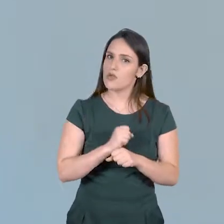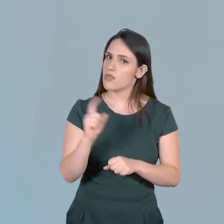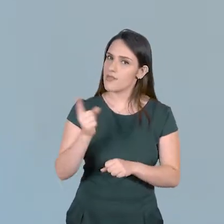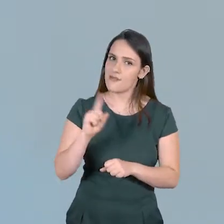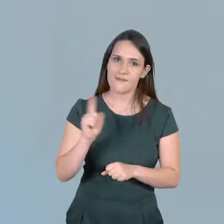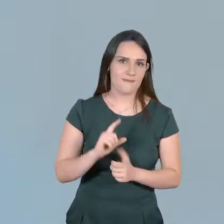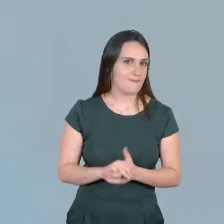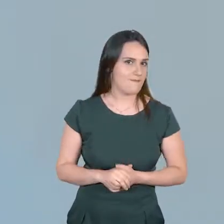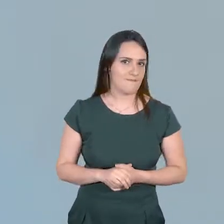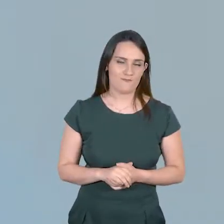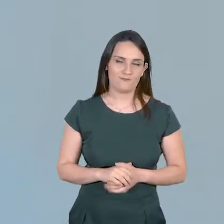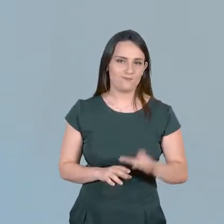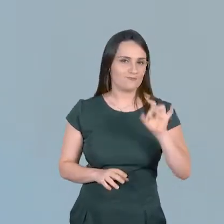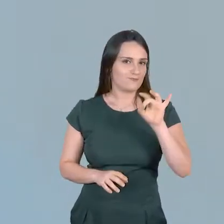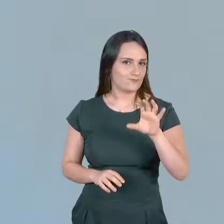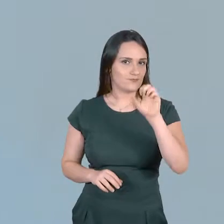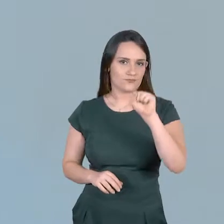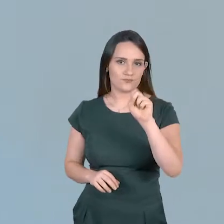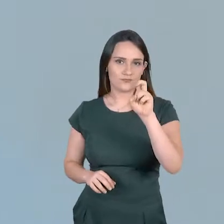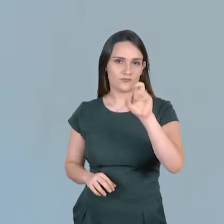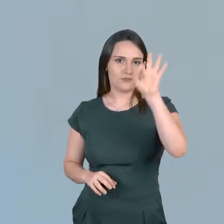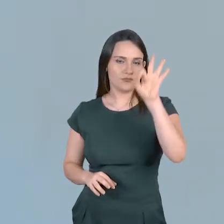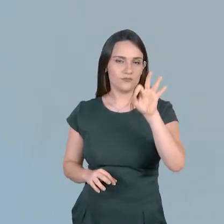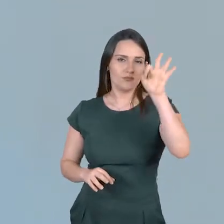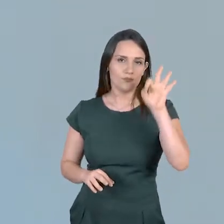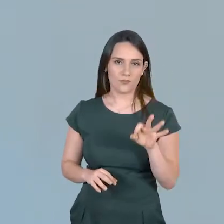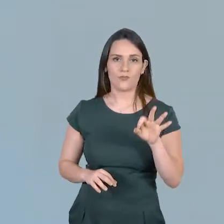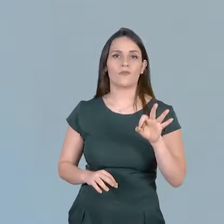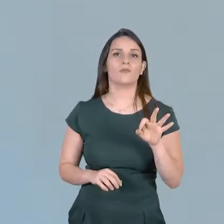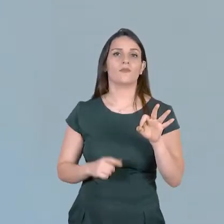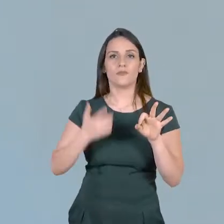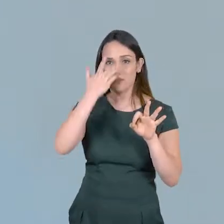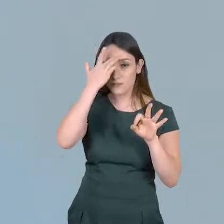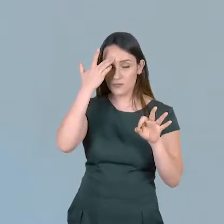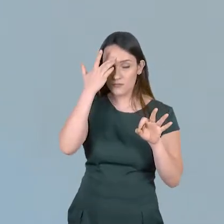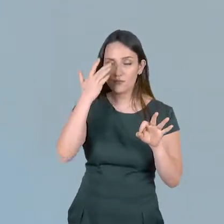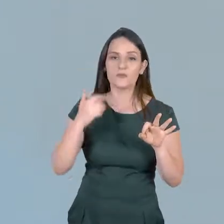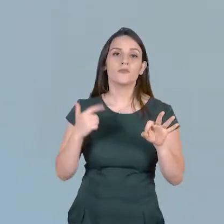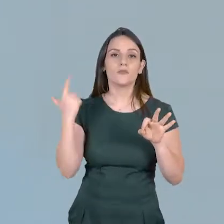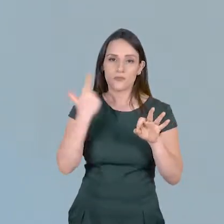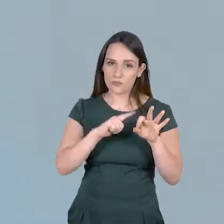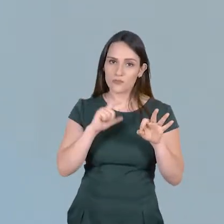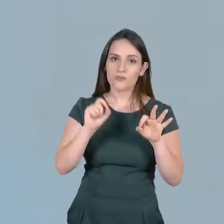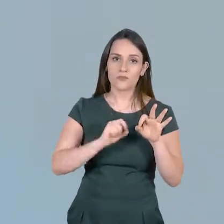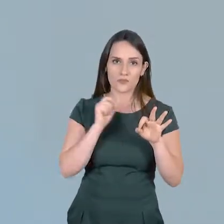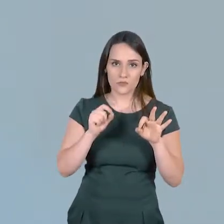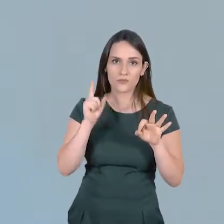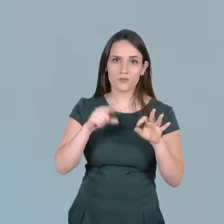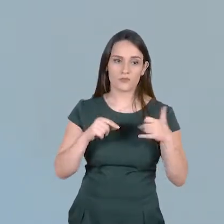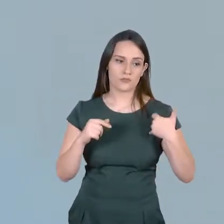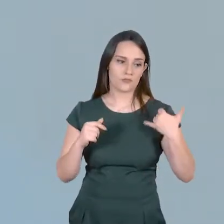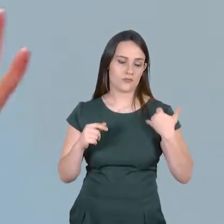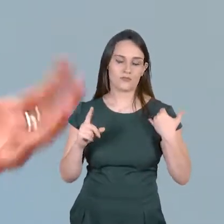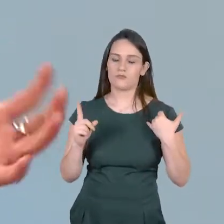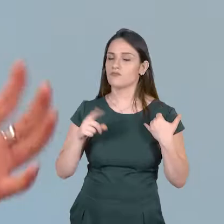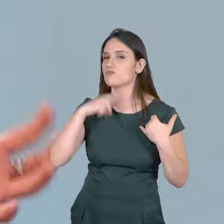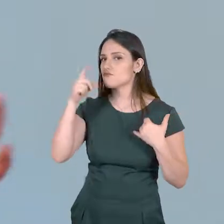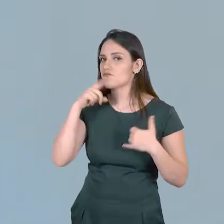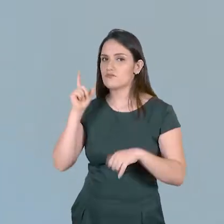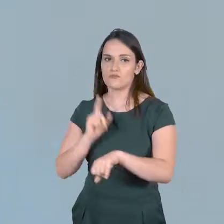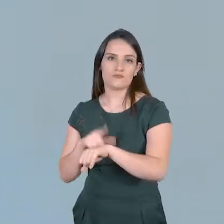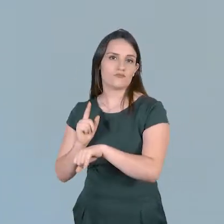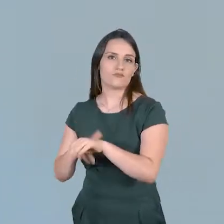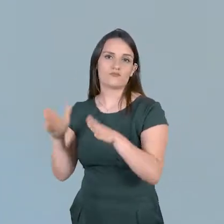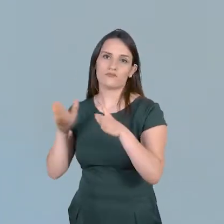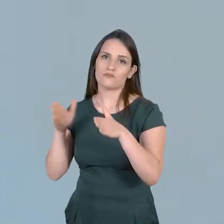de 85% das aposentadorias concedidas no Brasil hoje são por idade. 65 com uma média